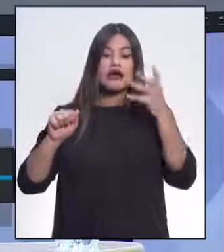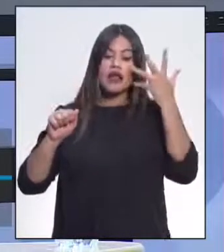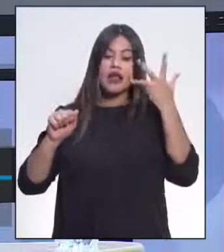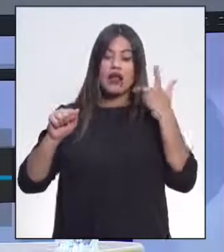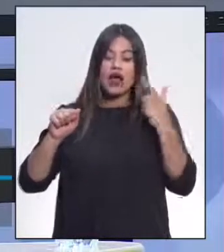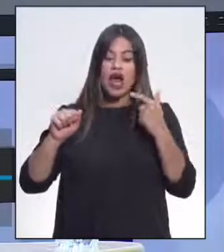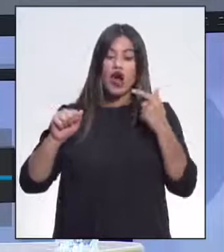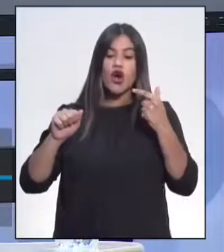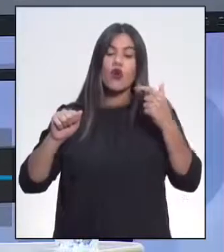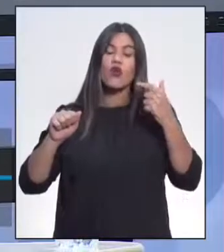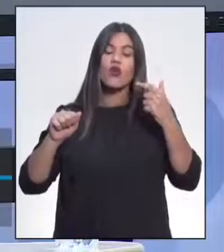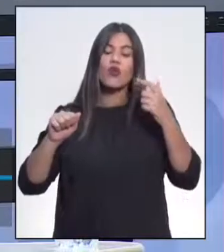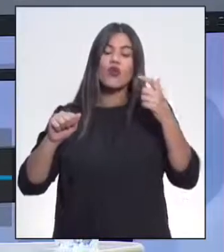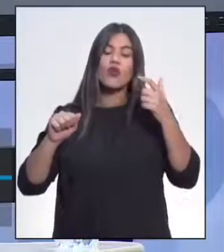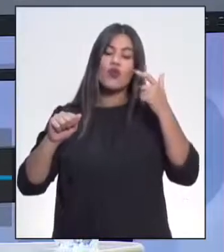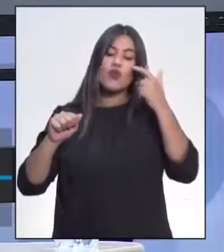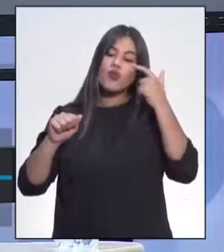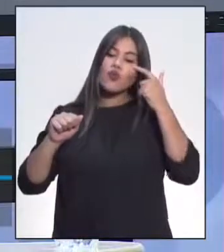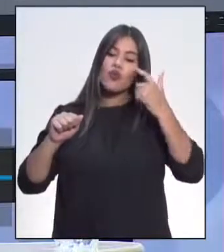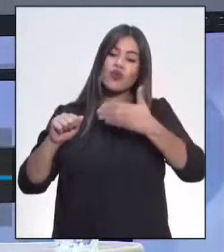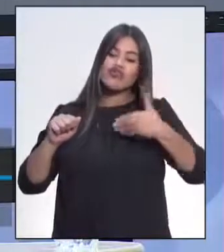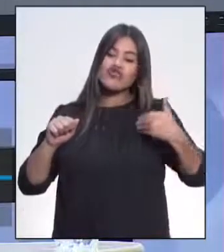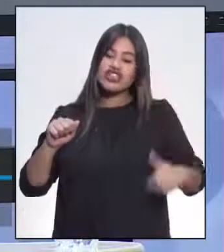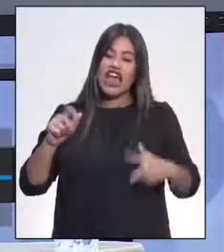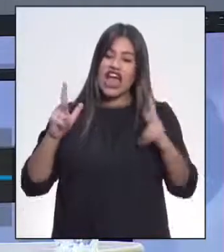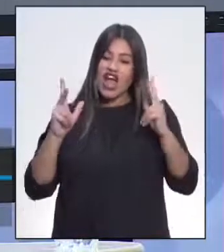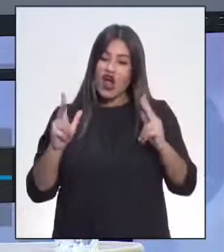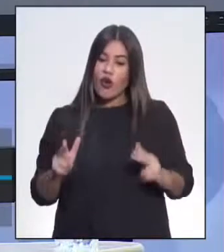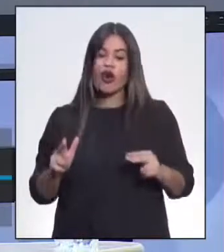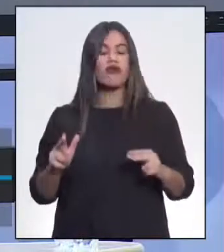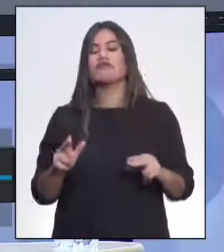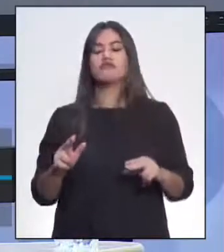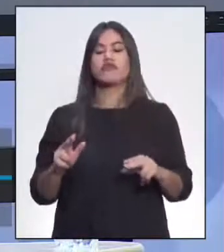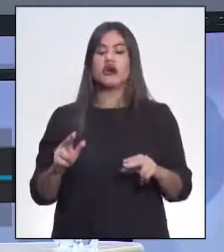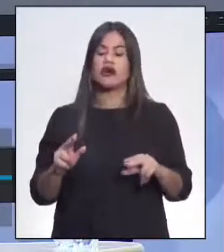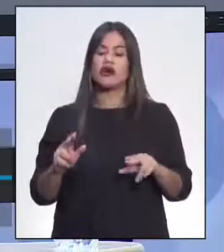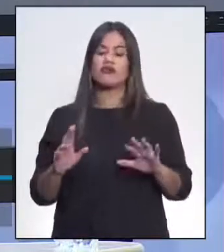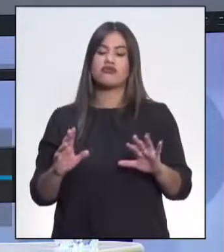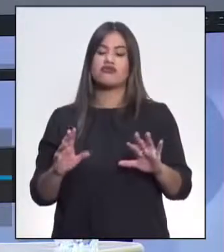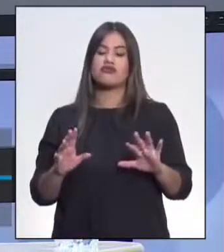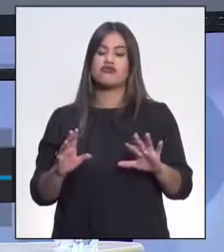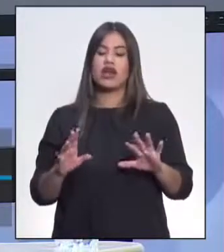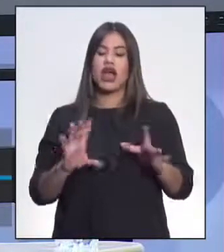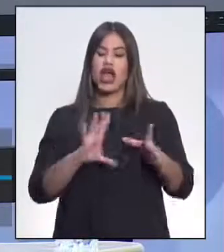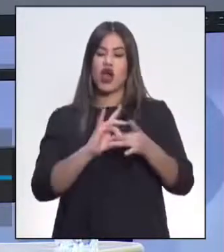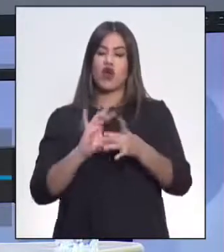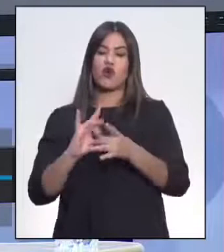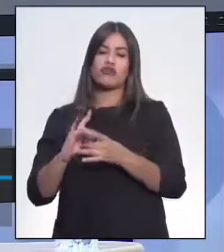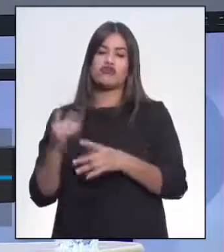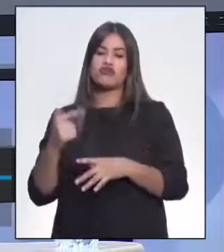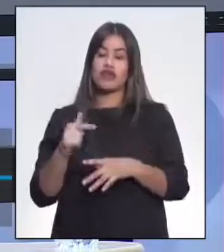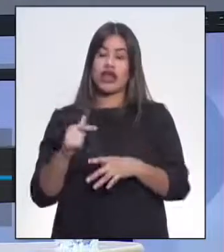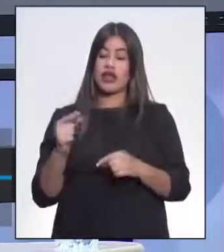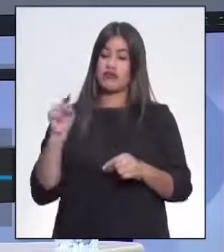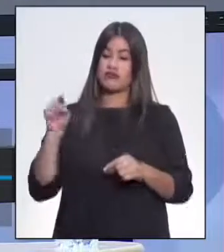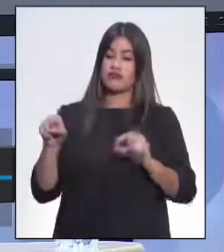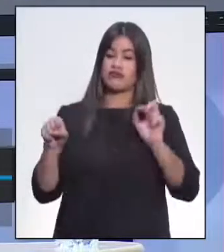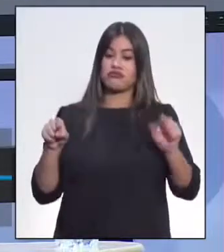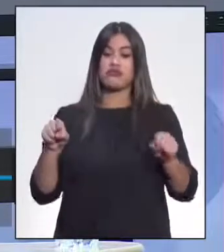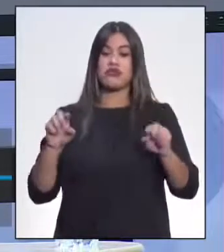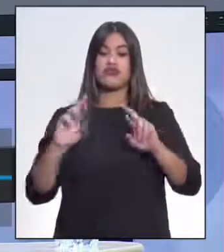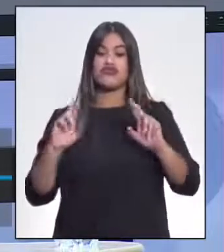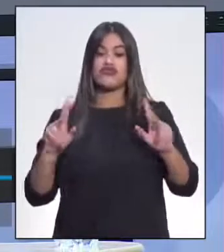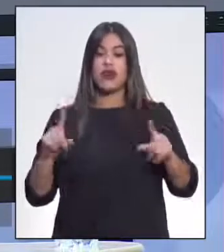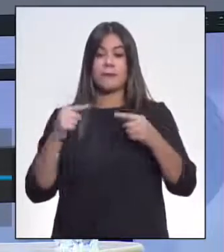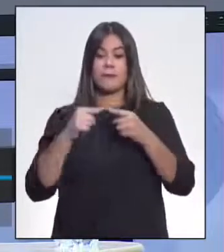só para, assim, não é que o leão chinês, o boi bumbá nasceu do leão chinês. Não é isso, tá? É só para a gente fazer a relação mesmo. Eu vou